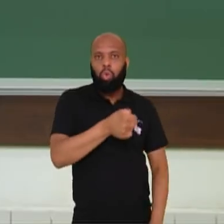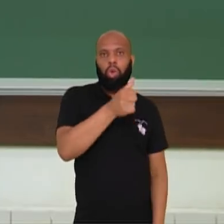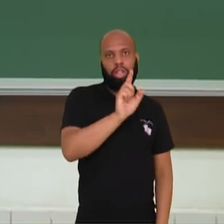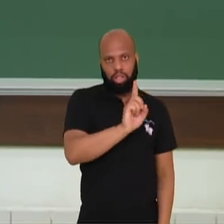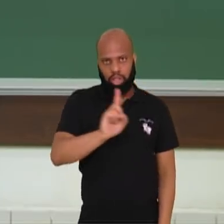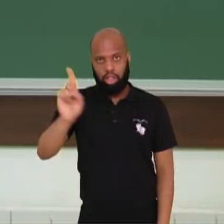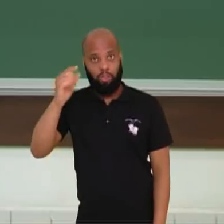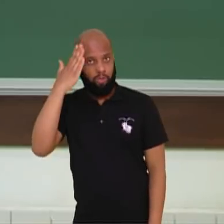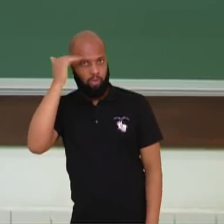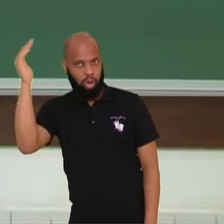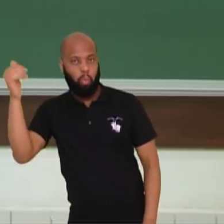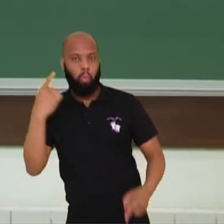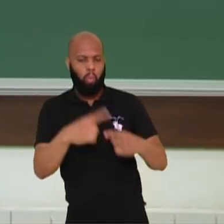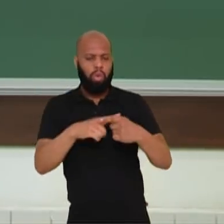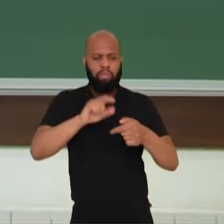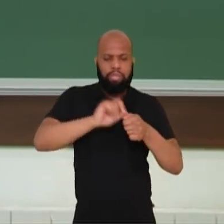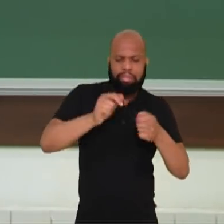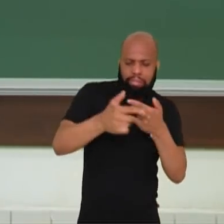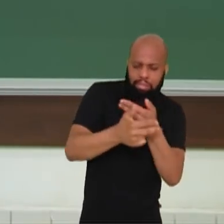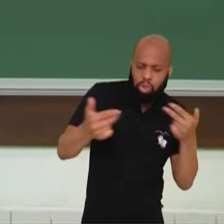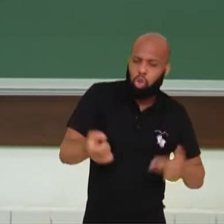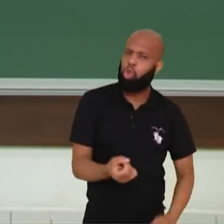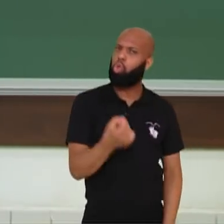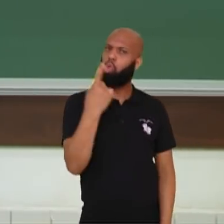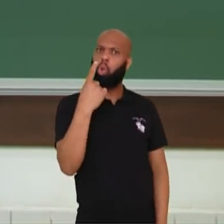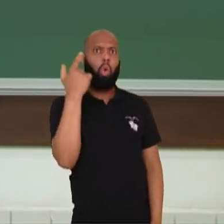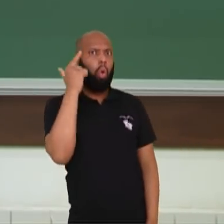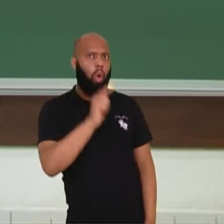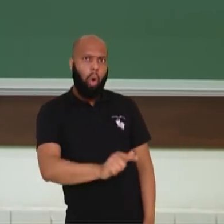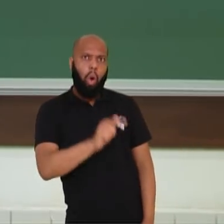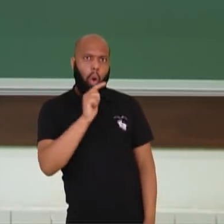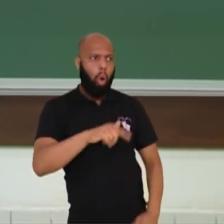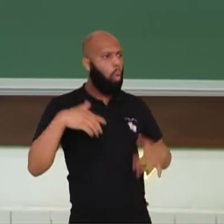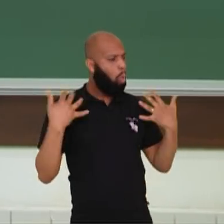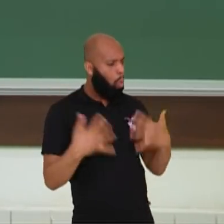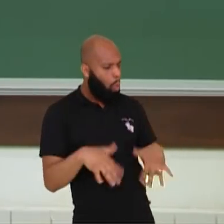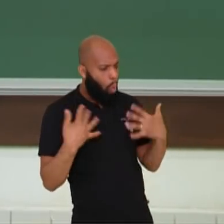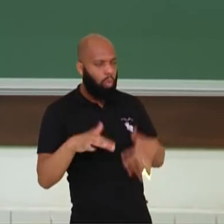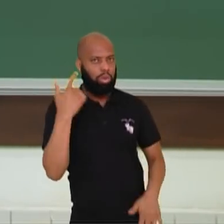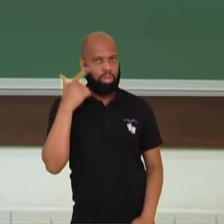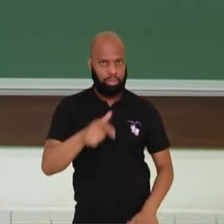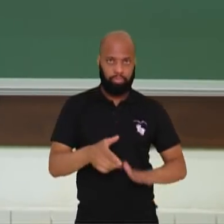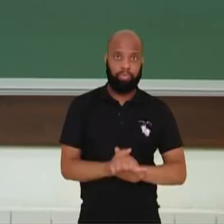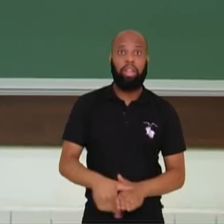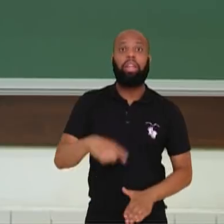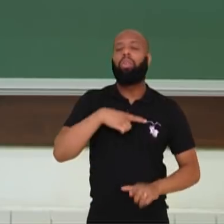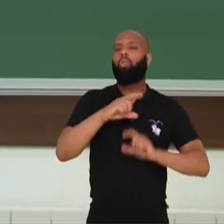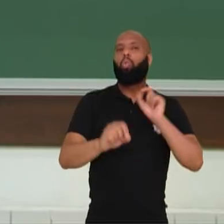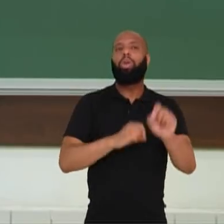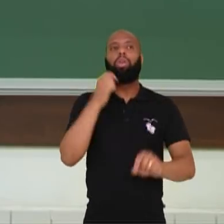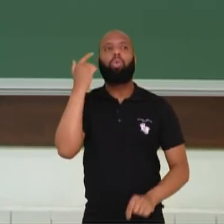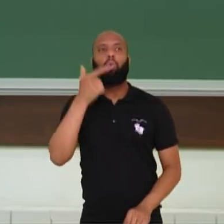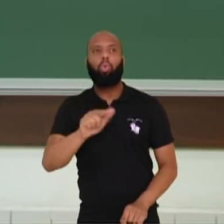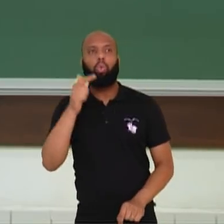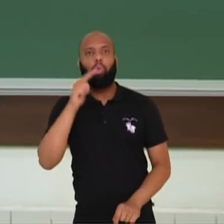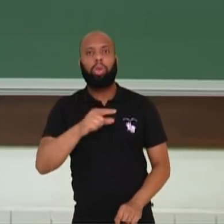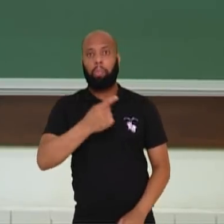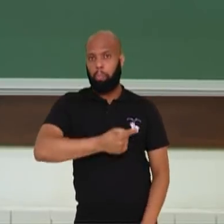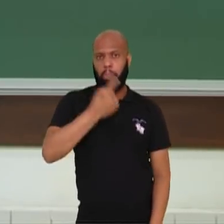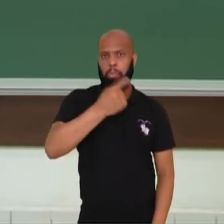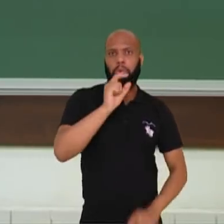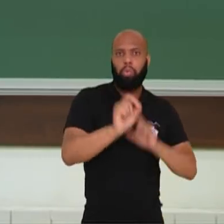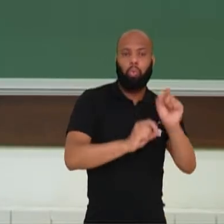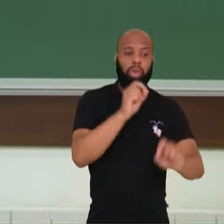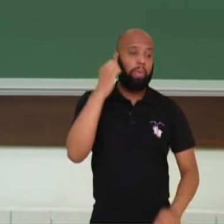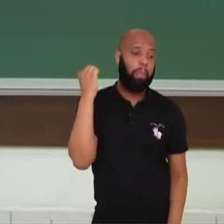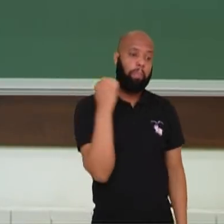tarefas praticamente irrealizáveis, mas que ele cumpriu à risca. Entre essas tarefas estava, por exemplo, a primeira delas